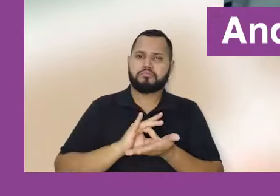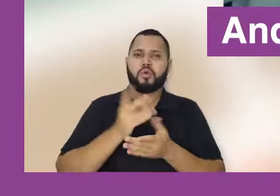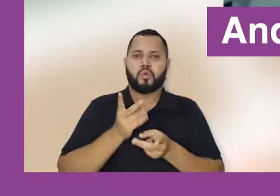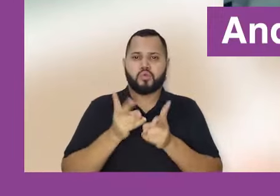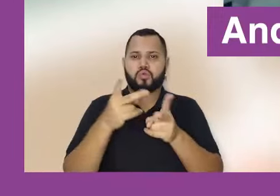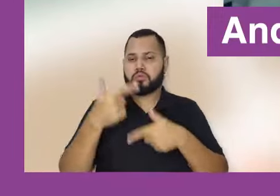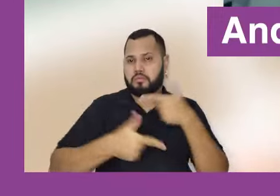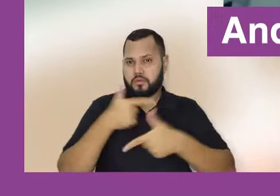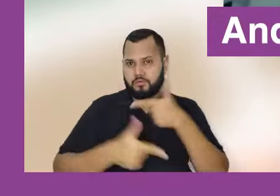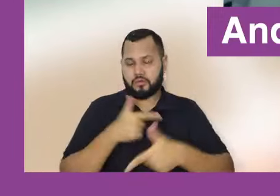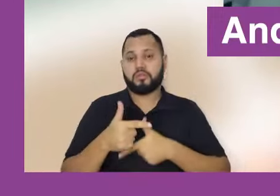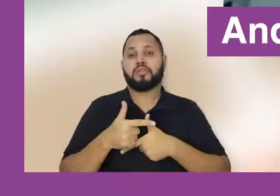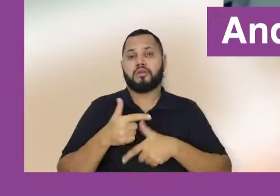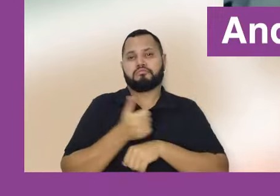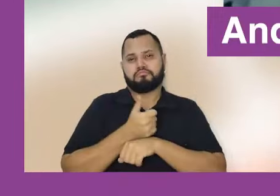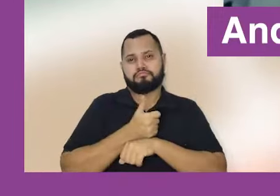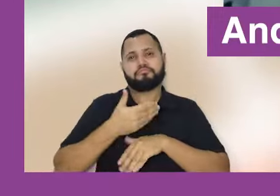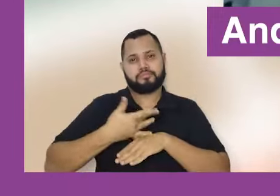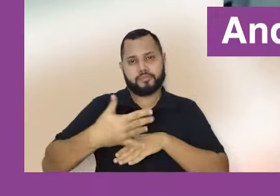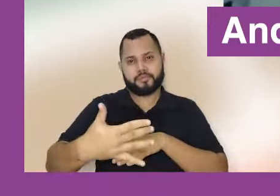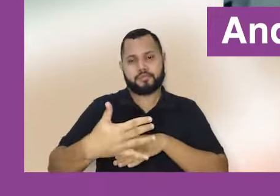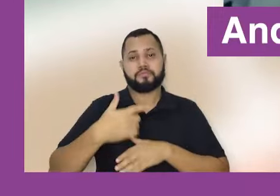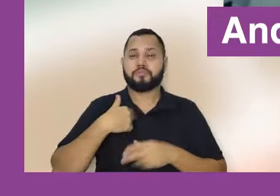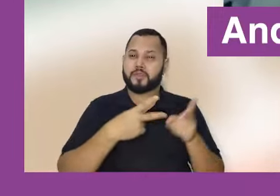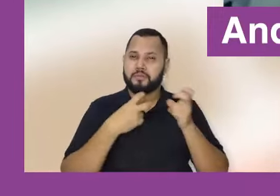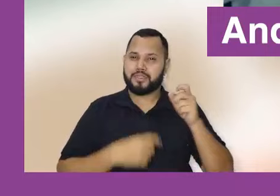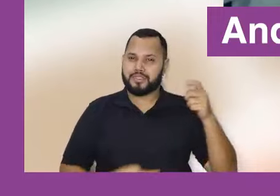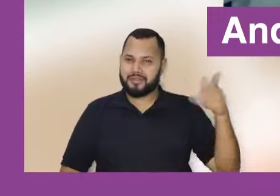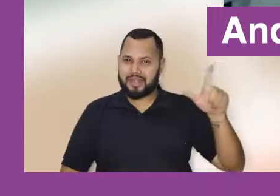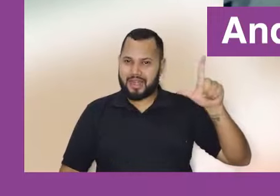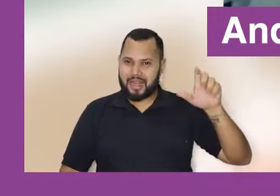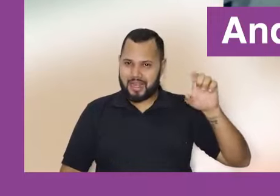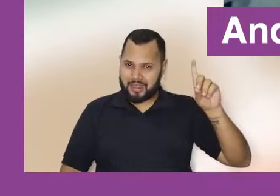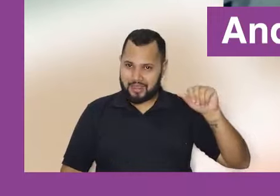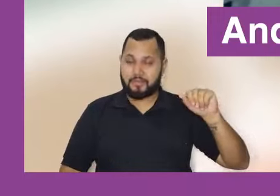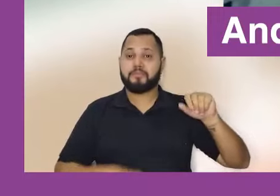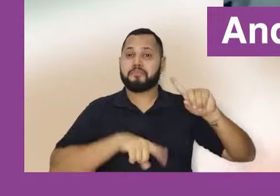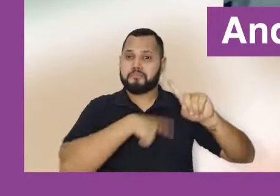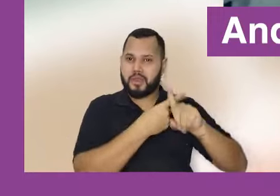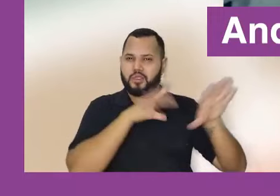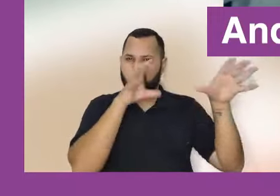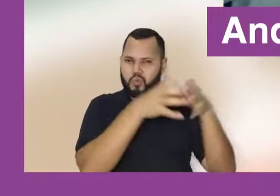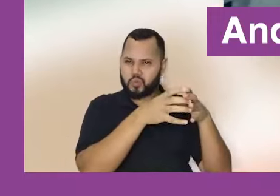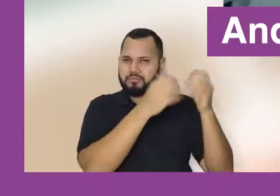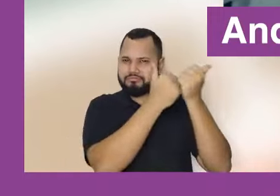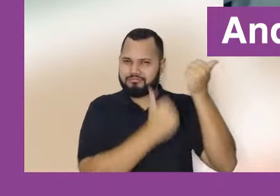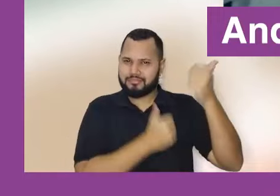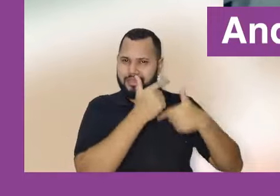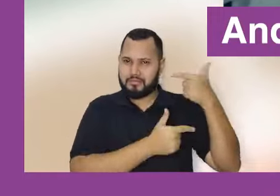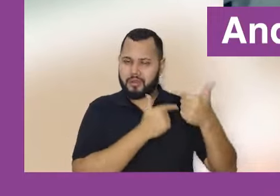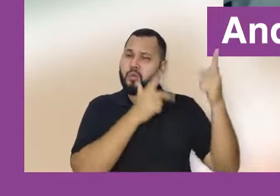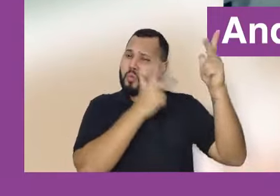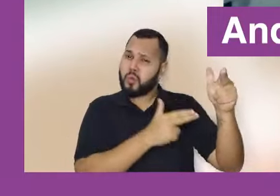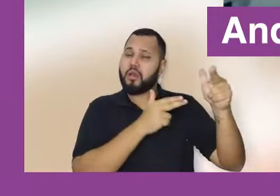para continuar com a caminhada profissional e eu vejo que a letra no consulado com todo o time que trabalha por lá aplica